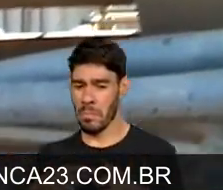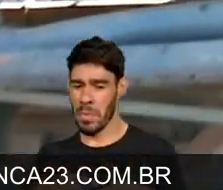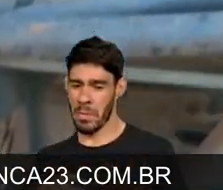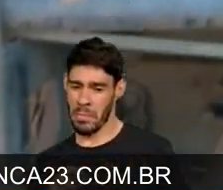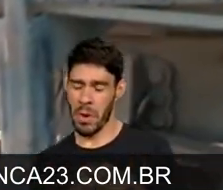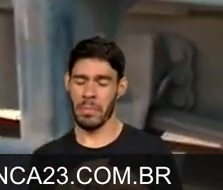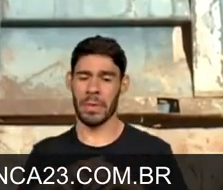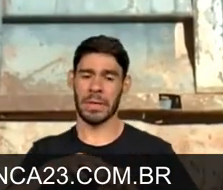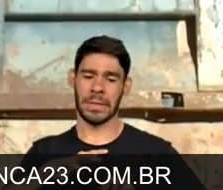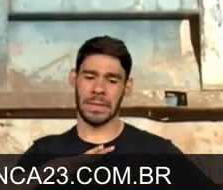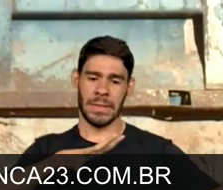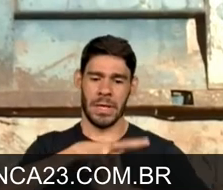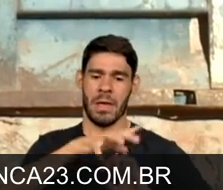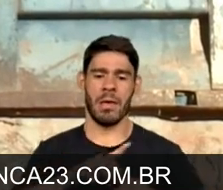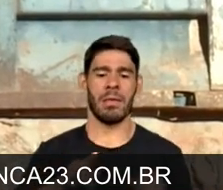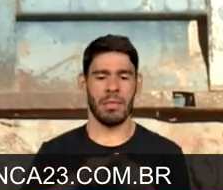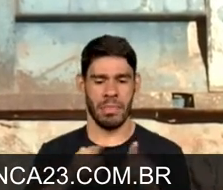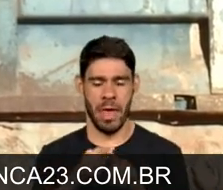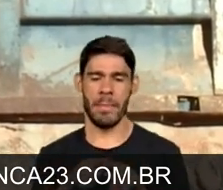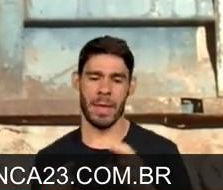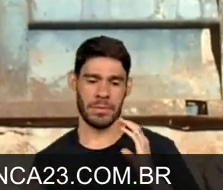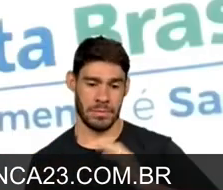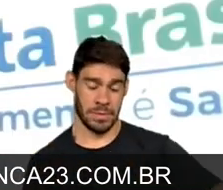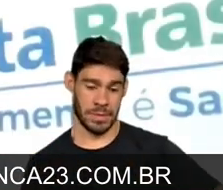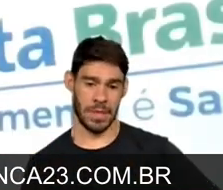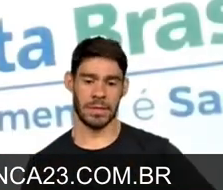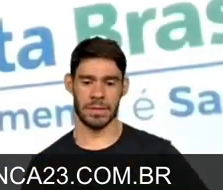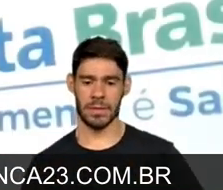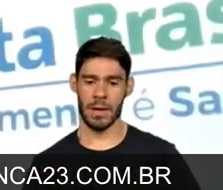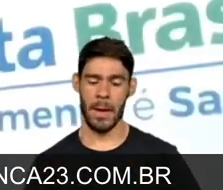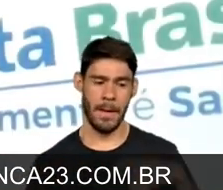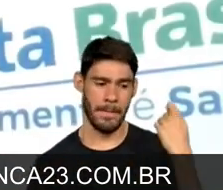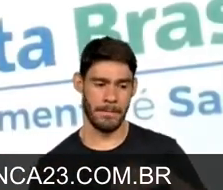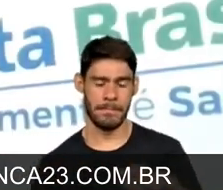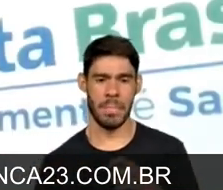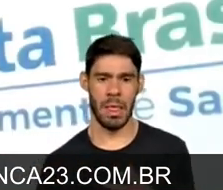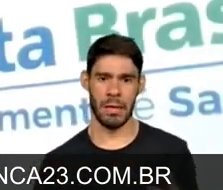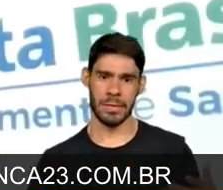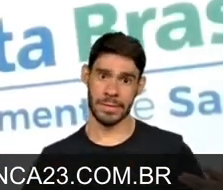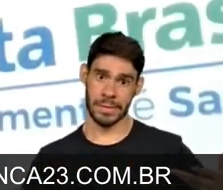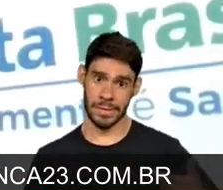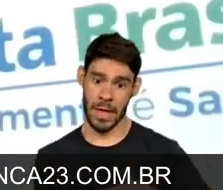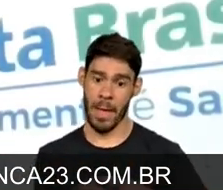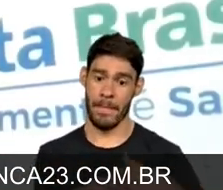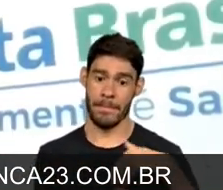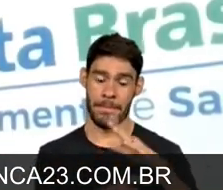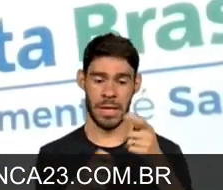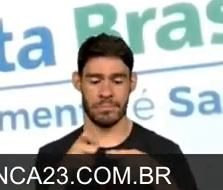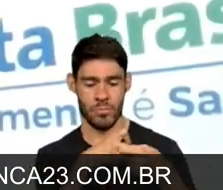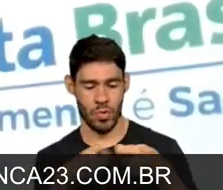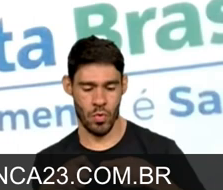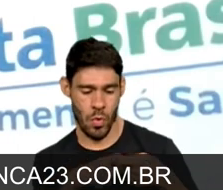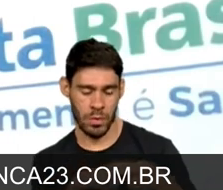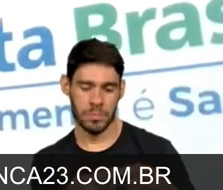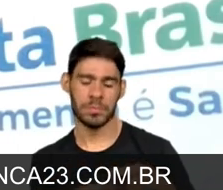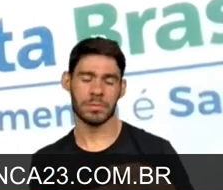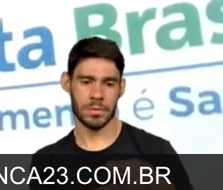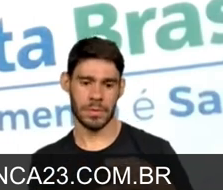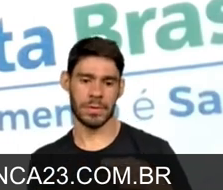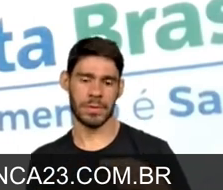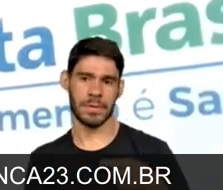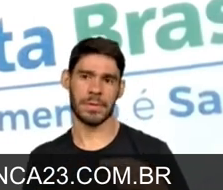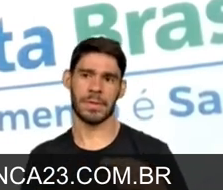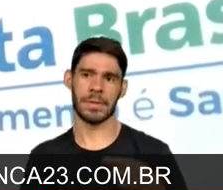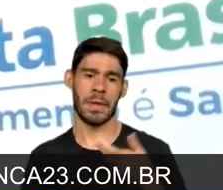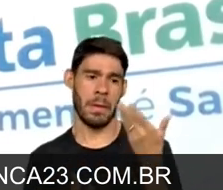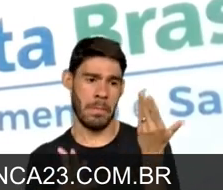as distribuidoras quanto para os cidadãos. Elas precisam ser mais eficientes, né? Tanto no controle dos vazamentos,